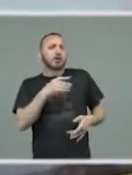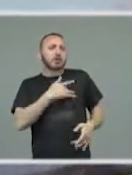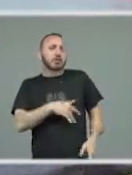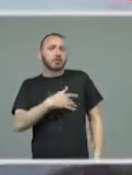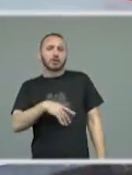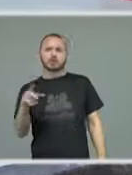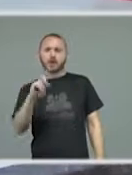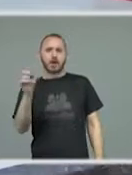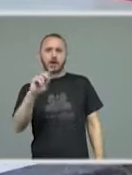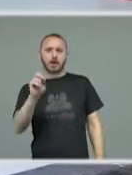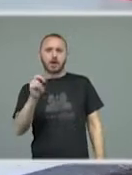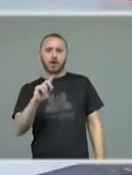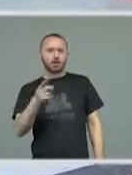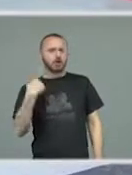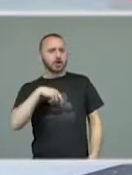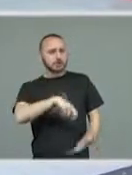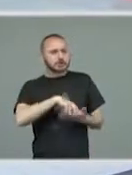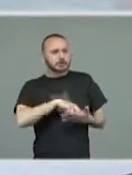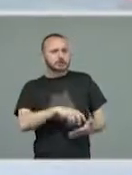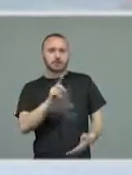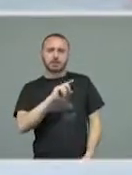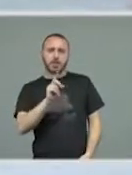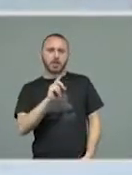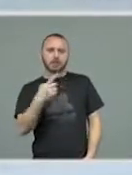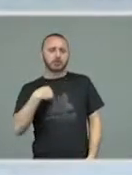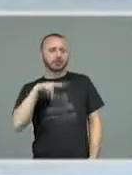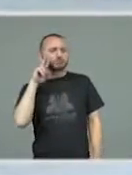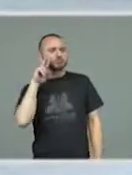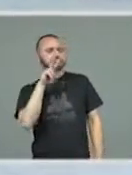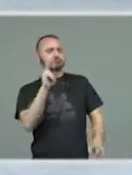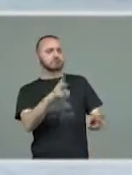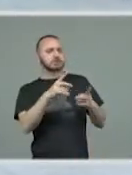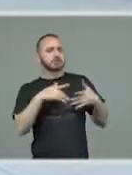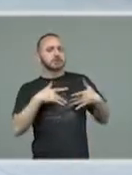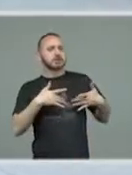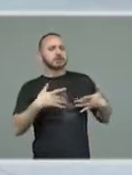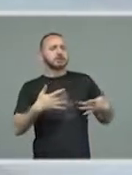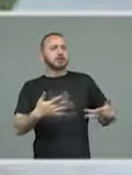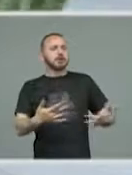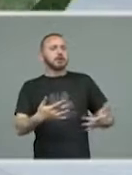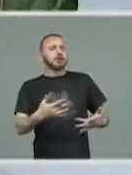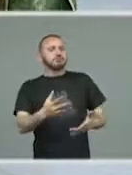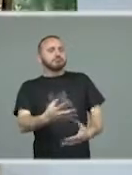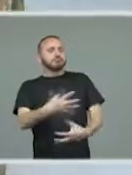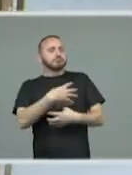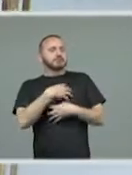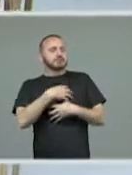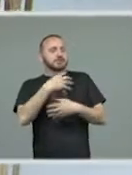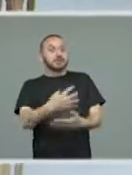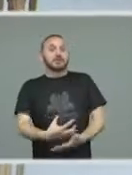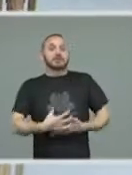prostração inativa, mas olhar para as santas chagas e sentir a redenção nos